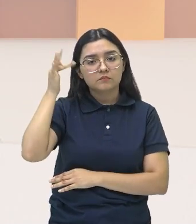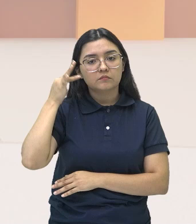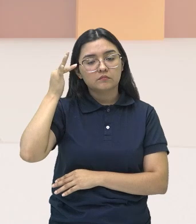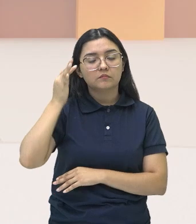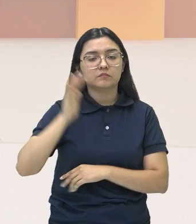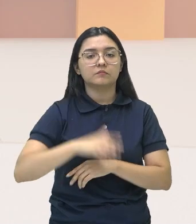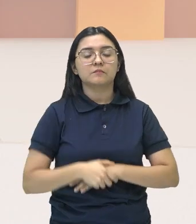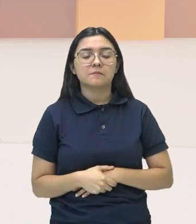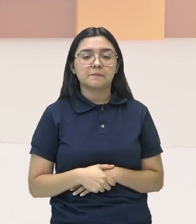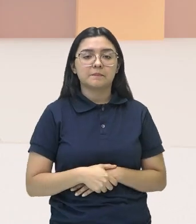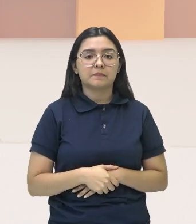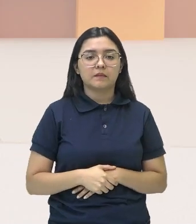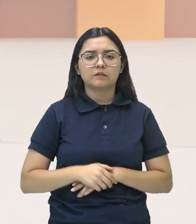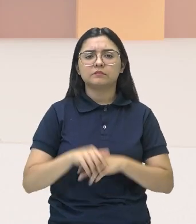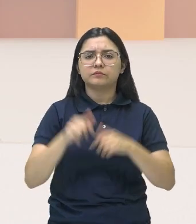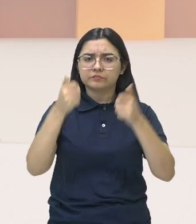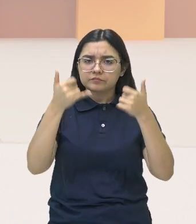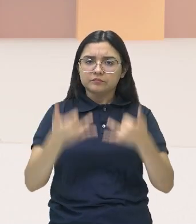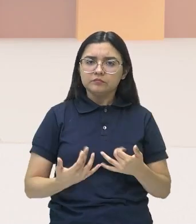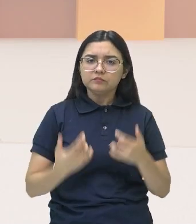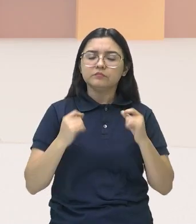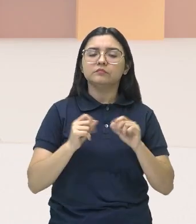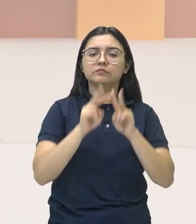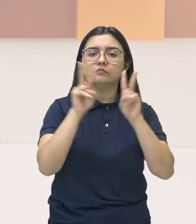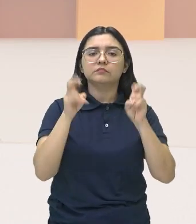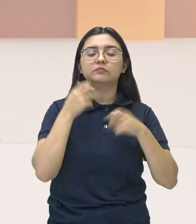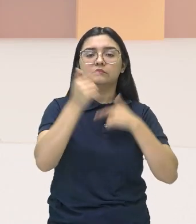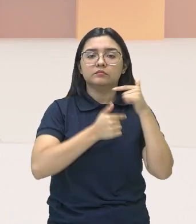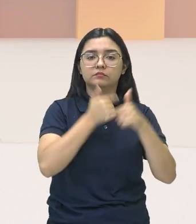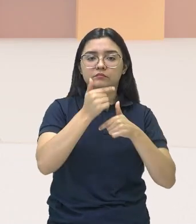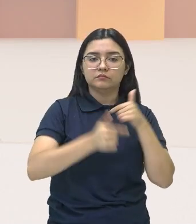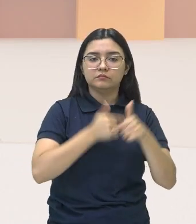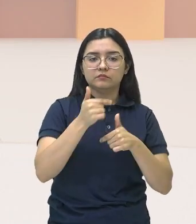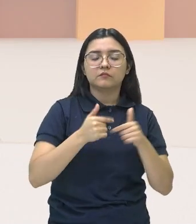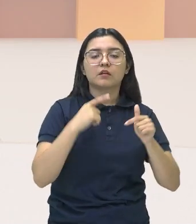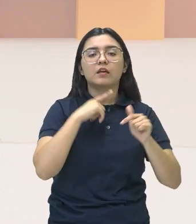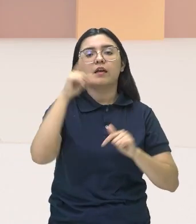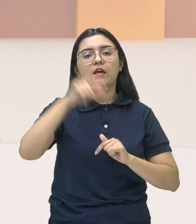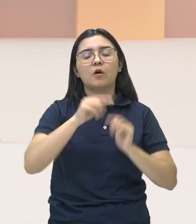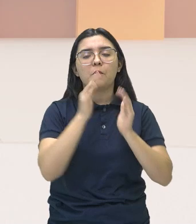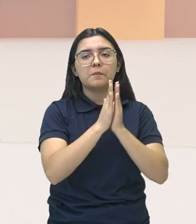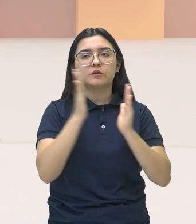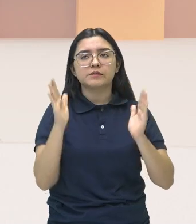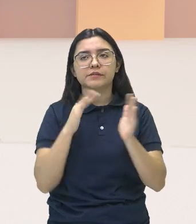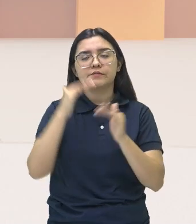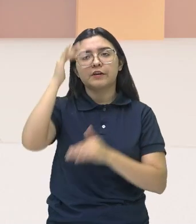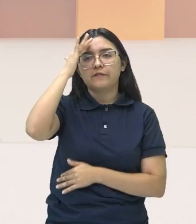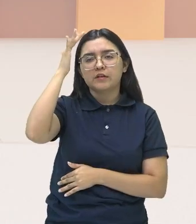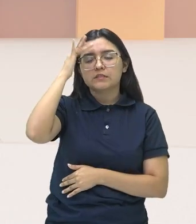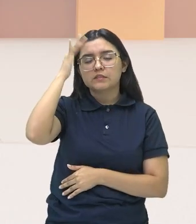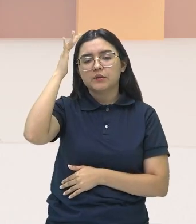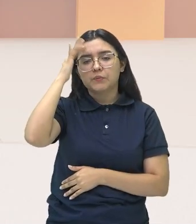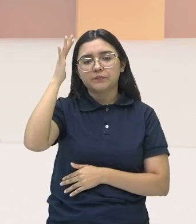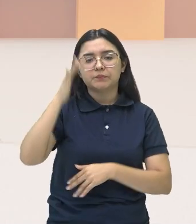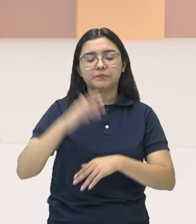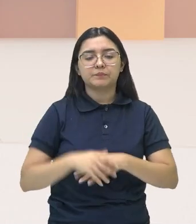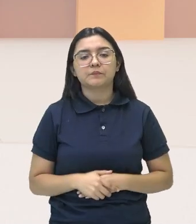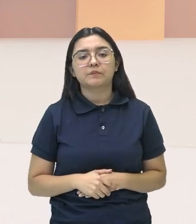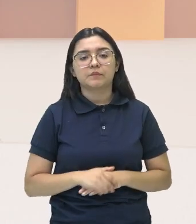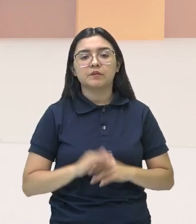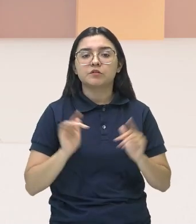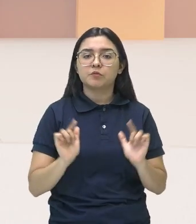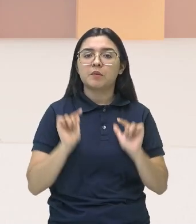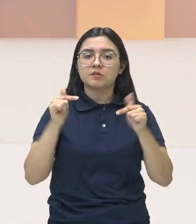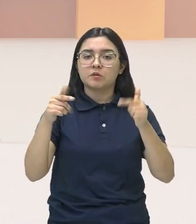observar, que falaram muito do trabalho enquanto um processo reflexivo, de uma